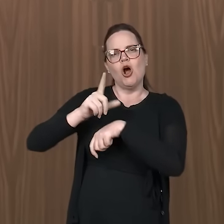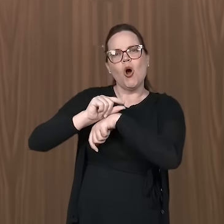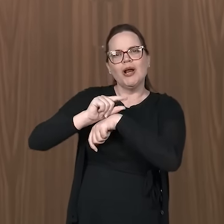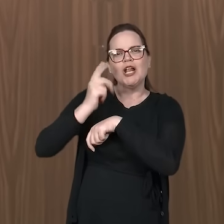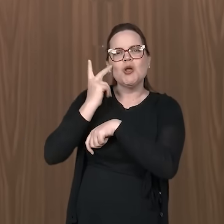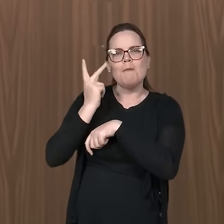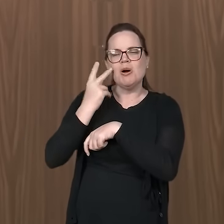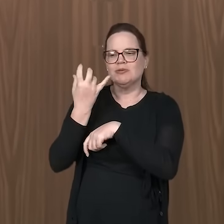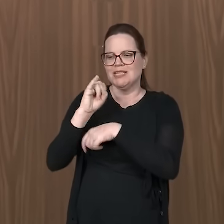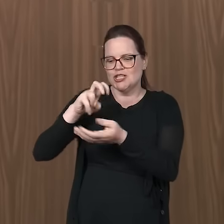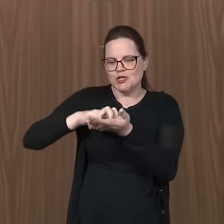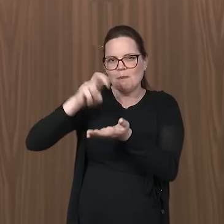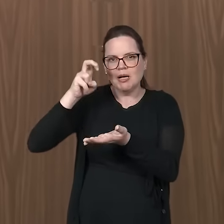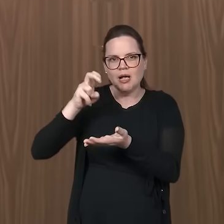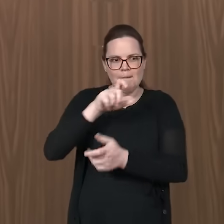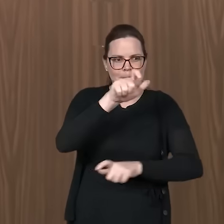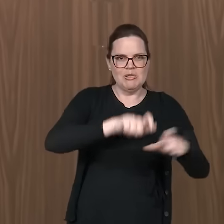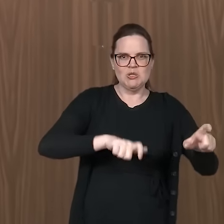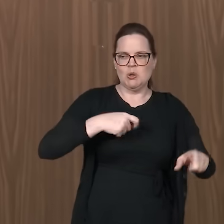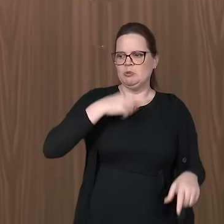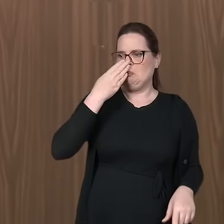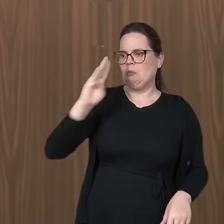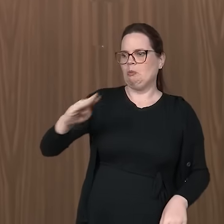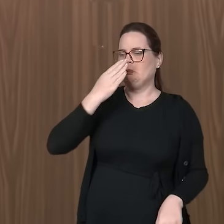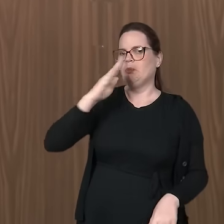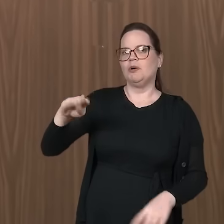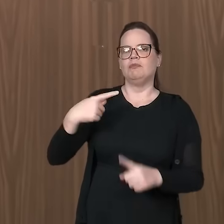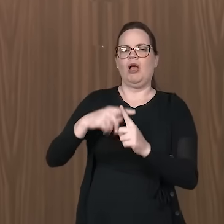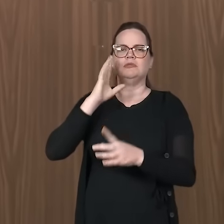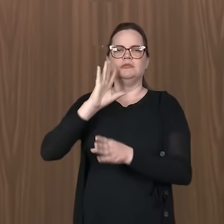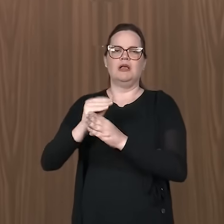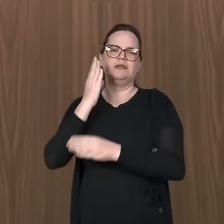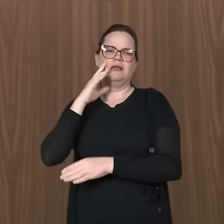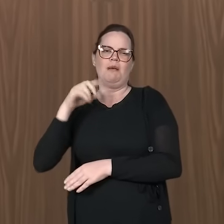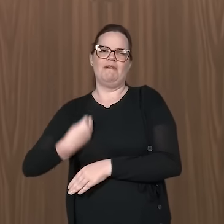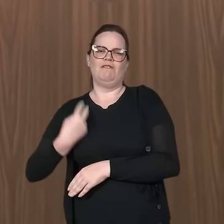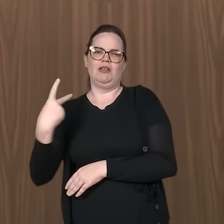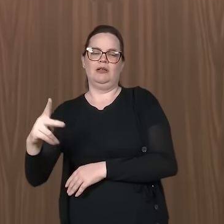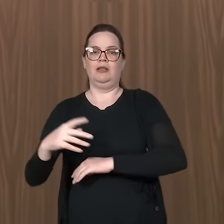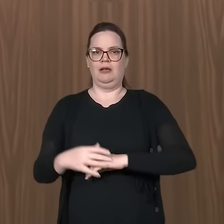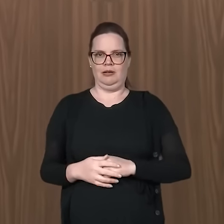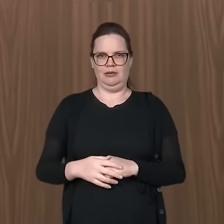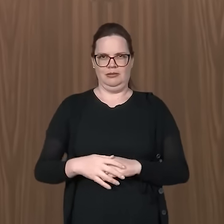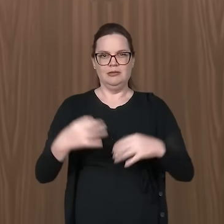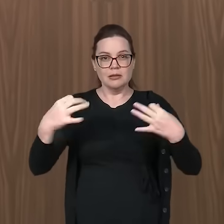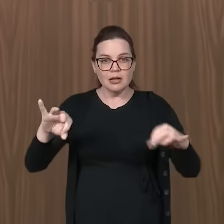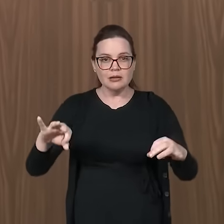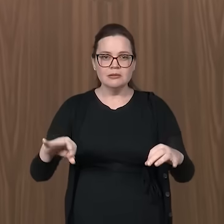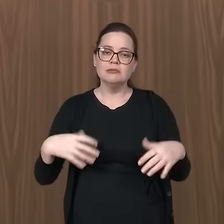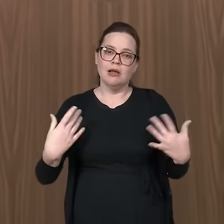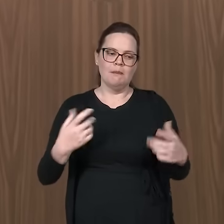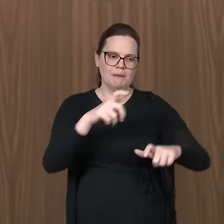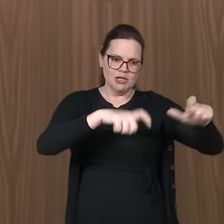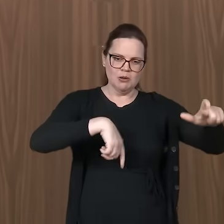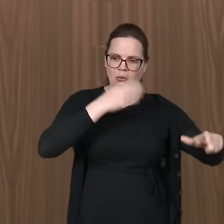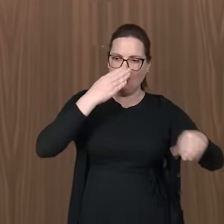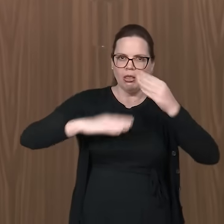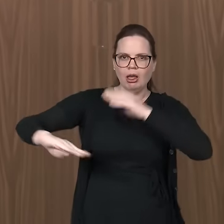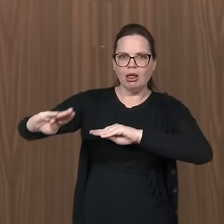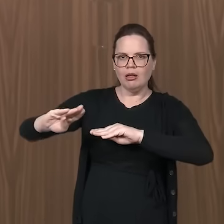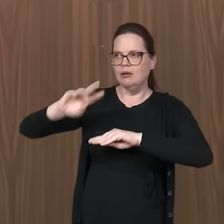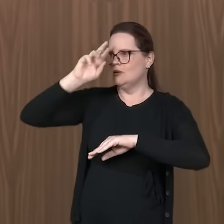seria rejeitada pela condição de vida dela. Ainda que os homens nos rejeitem, o Senhor não os